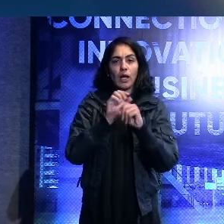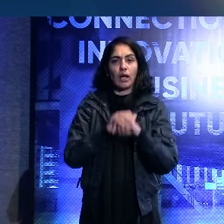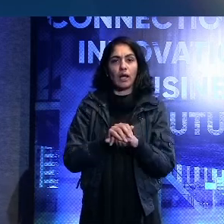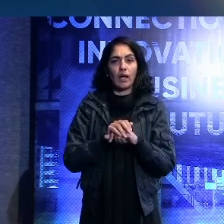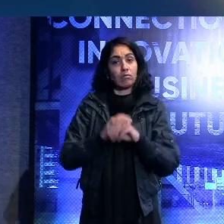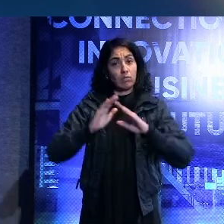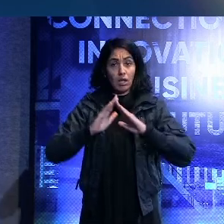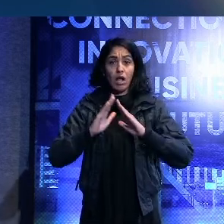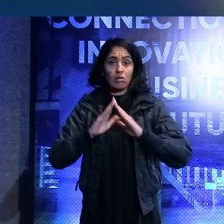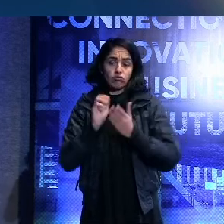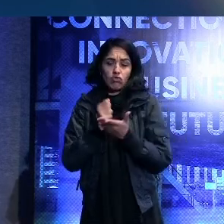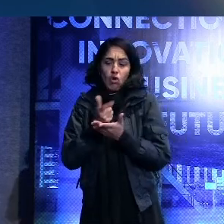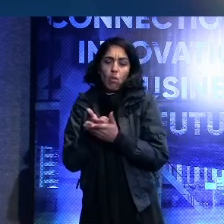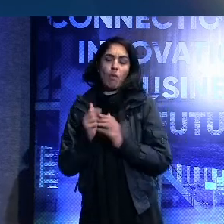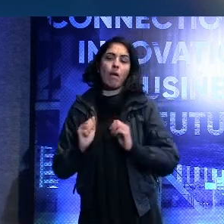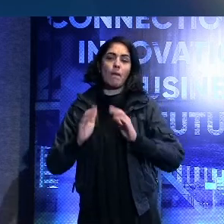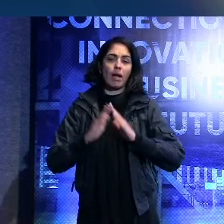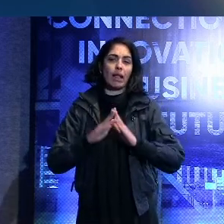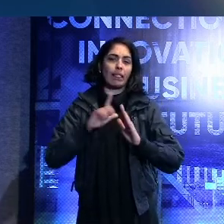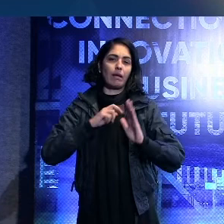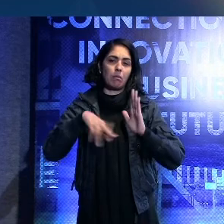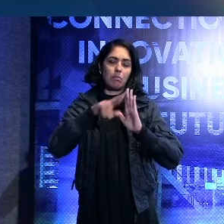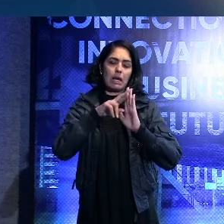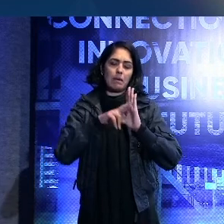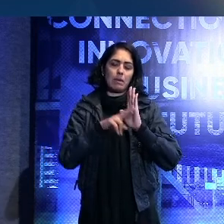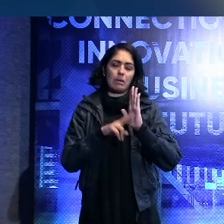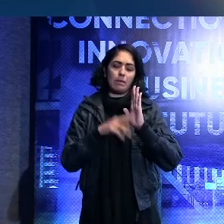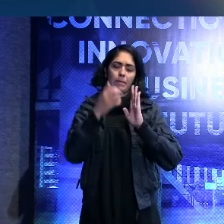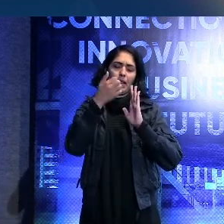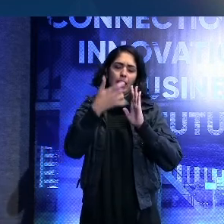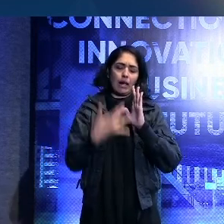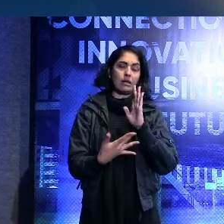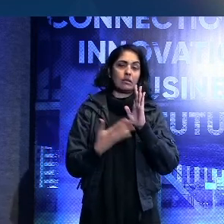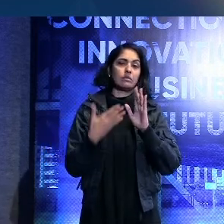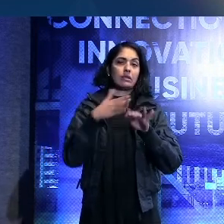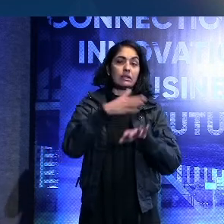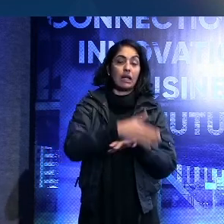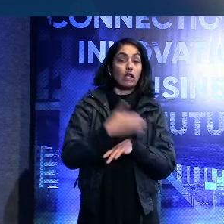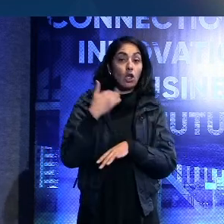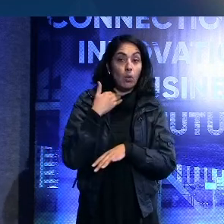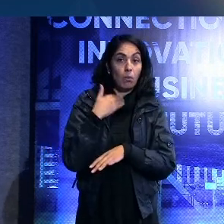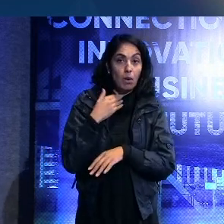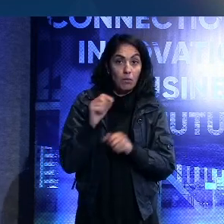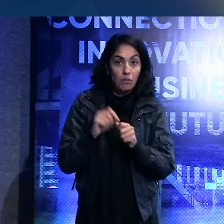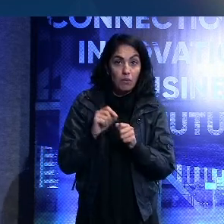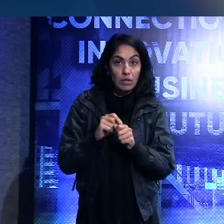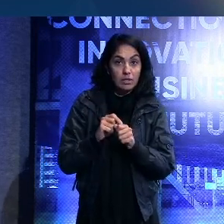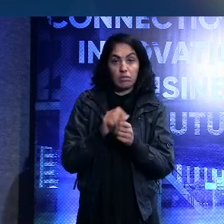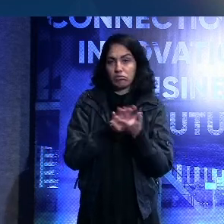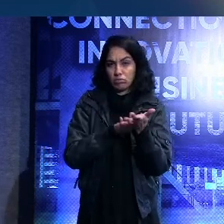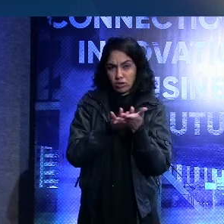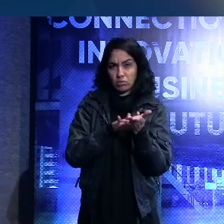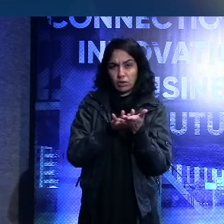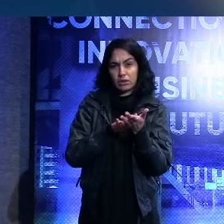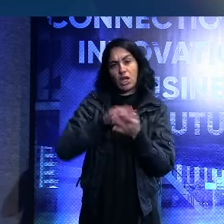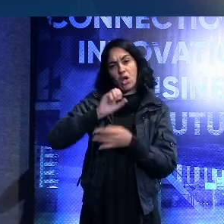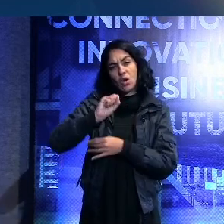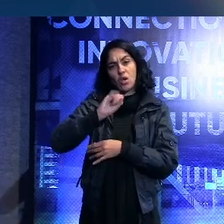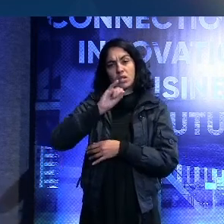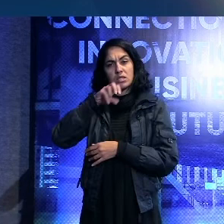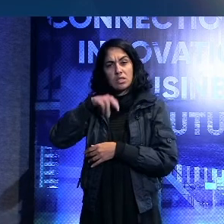imobiliária. E aí tem um monte de regra que eu não lembro todas elas, mas se você entra no teu banco para fazer uma simulação dessa, tem lá